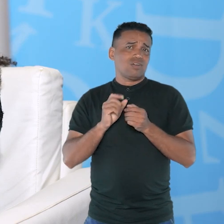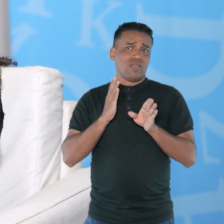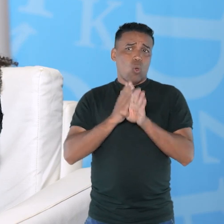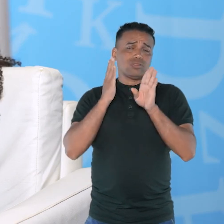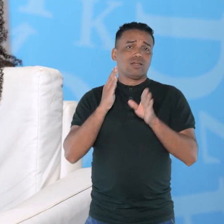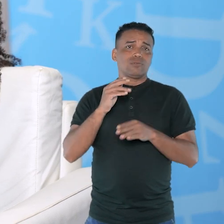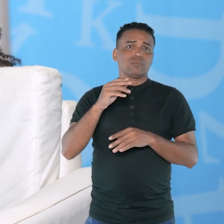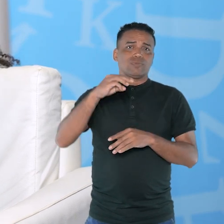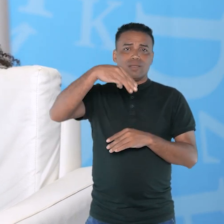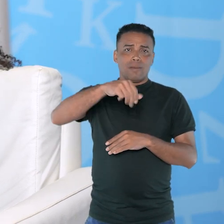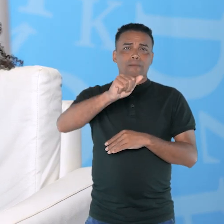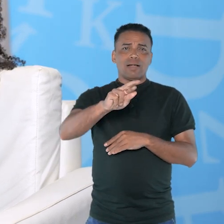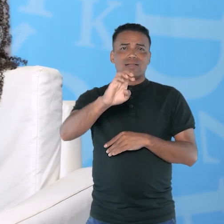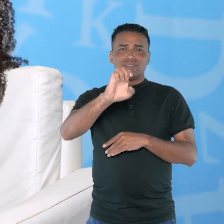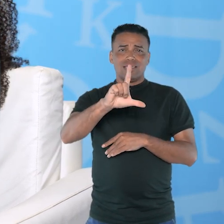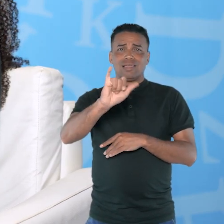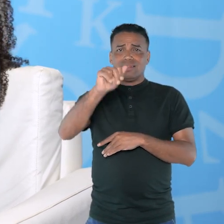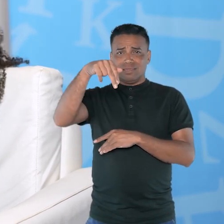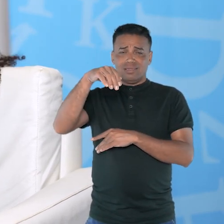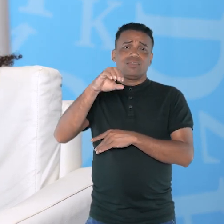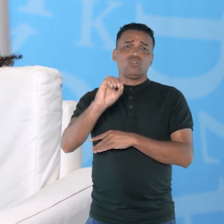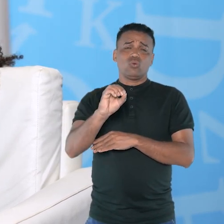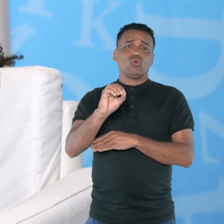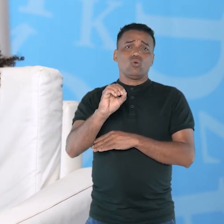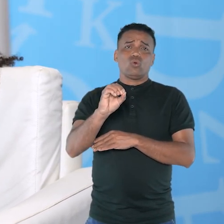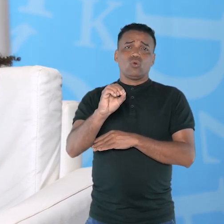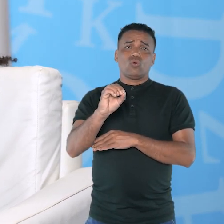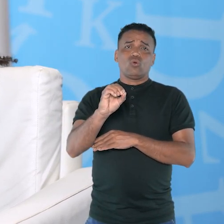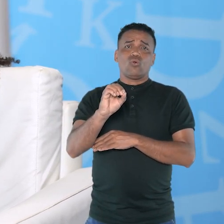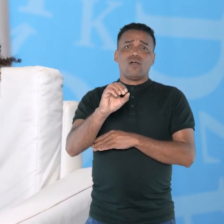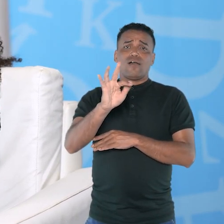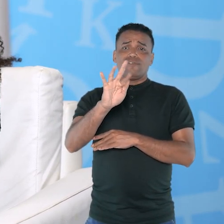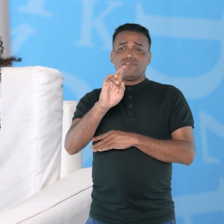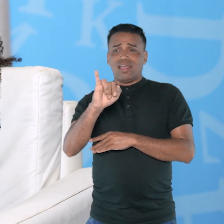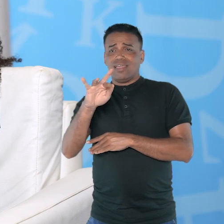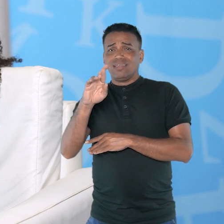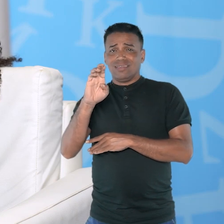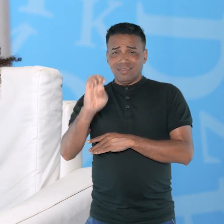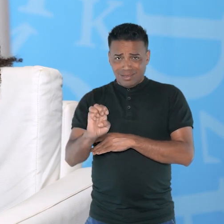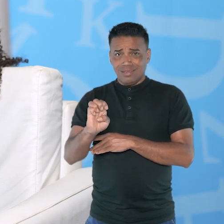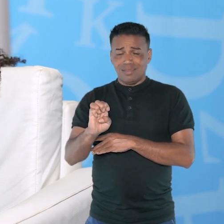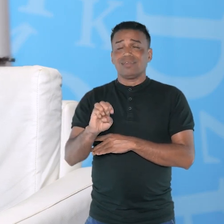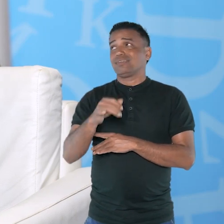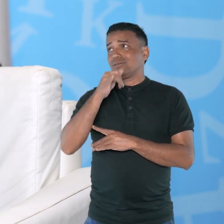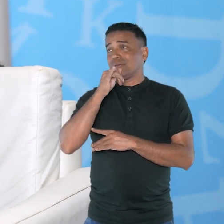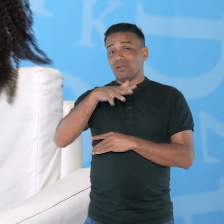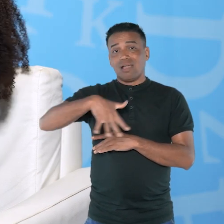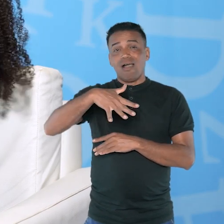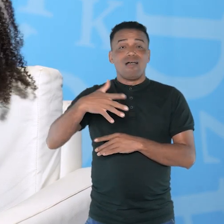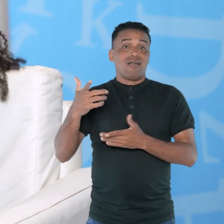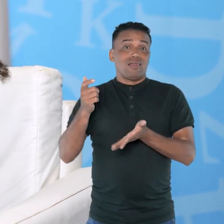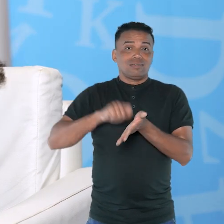o Marcelino Freire, que é uma pessoa que tem muito mais experiência. Eu sou neófita nessa parte da escrita. Então, assim,